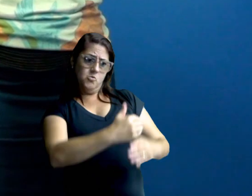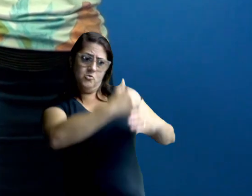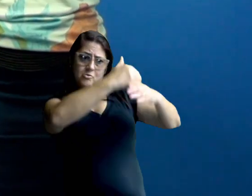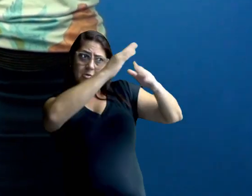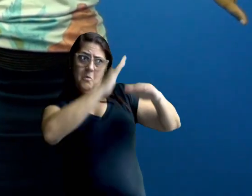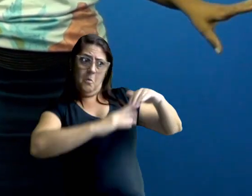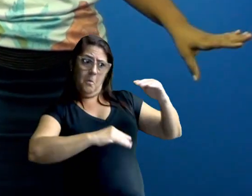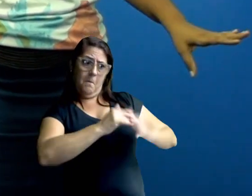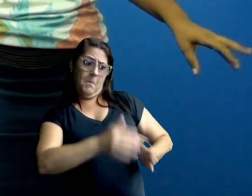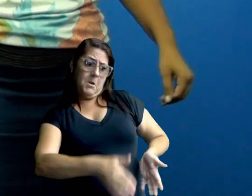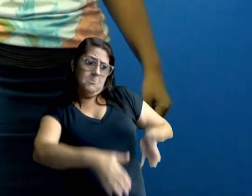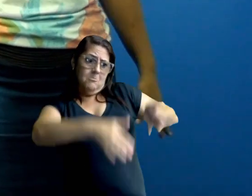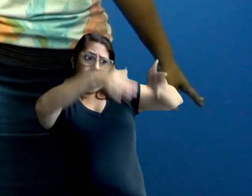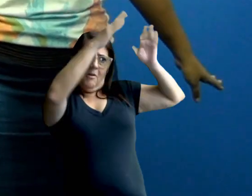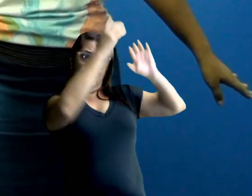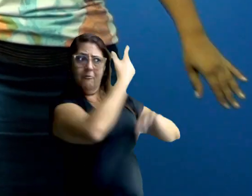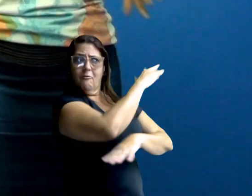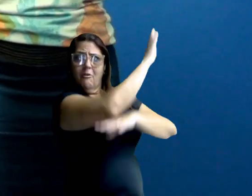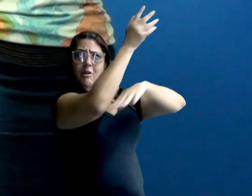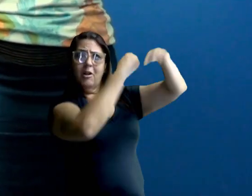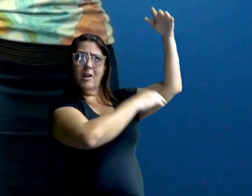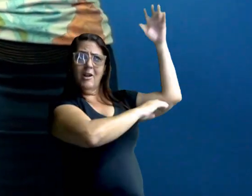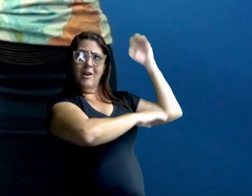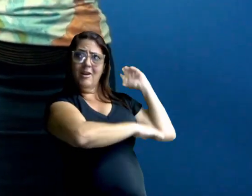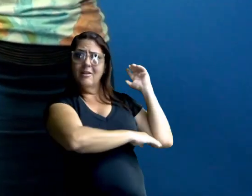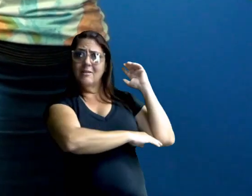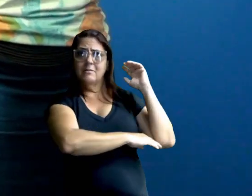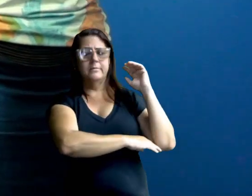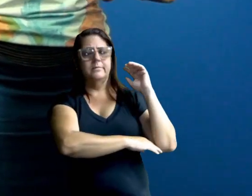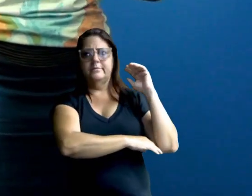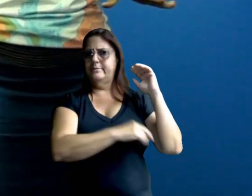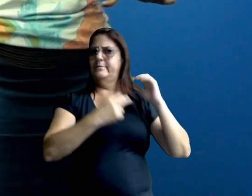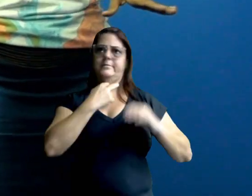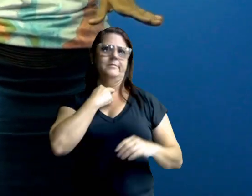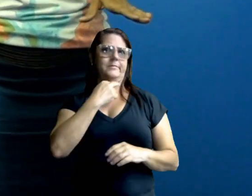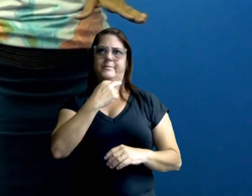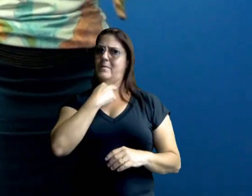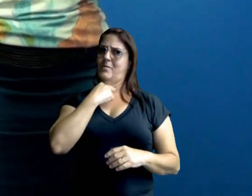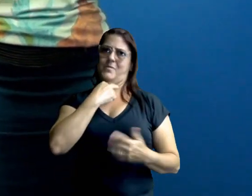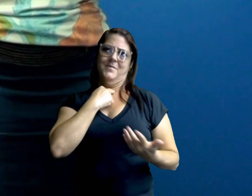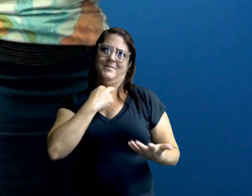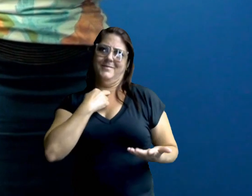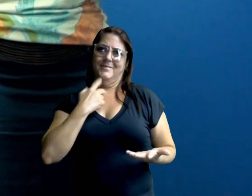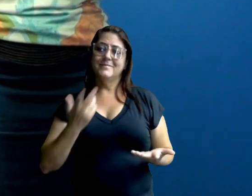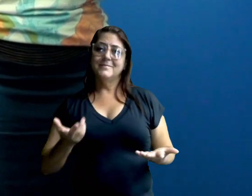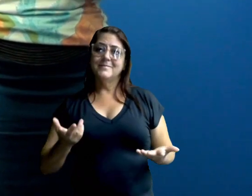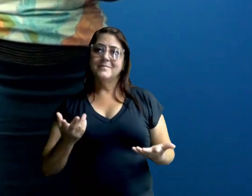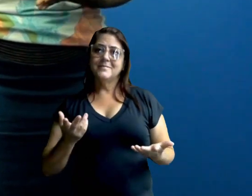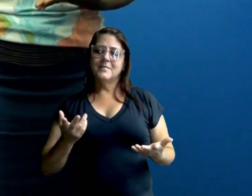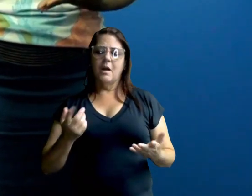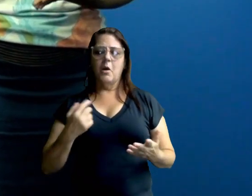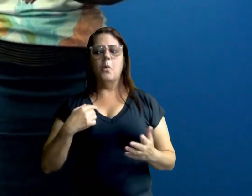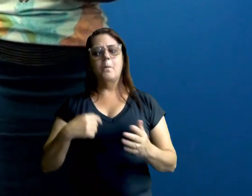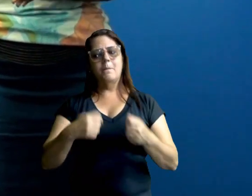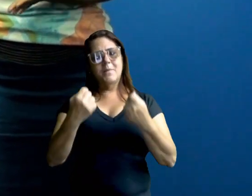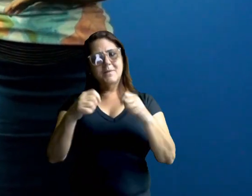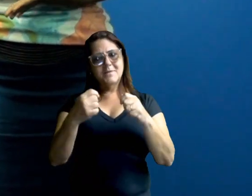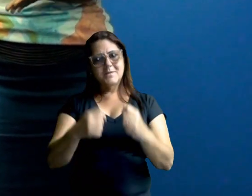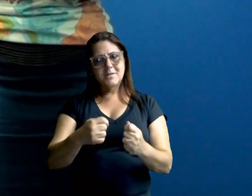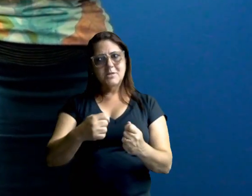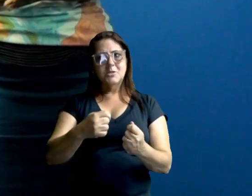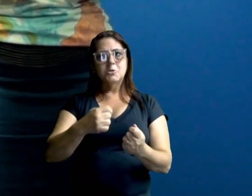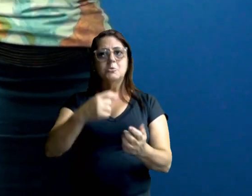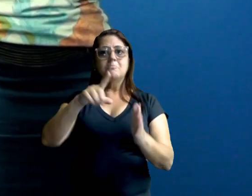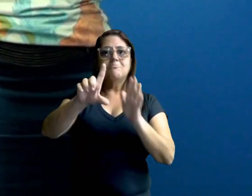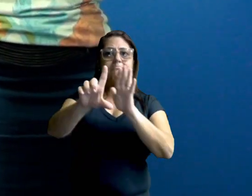grande condomínio nesse ambiente de floresta e eu vou derrubar todas as árvores. Não posso fazer isso. Então, eu tenho que estar de acordo com a